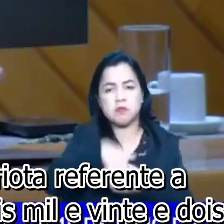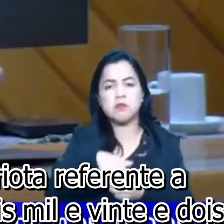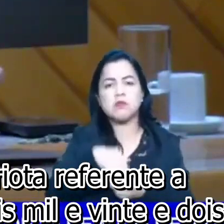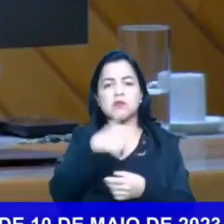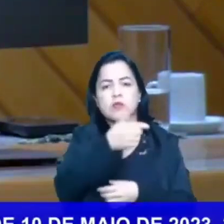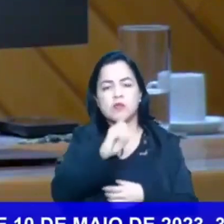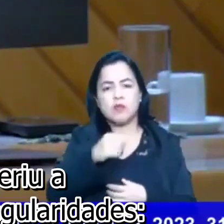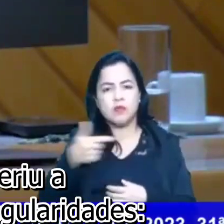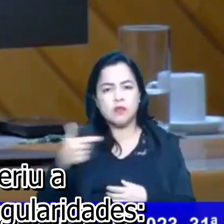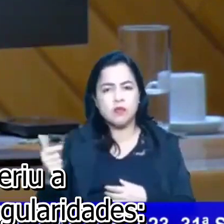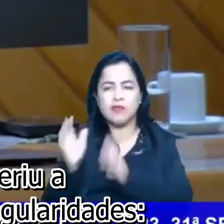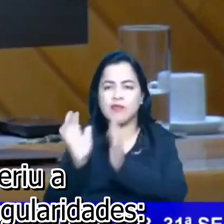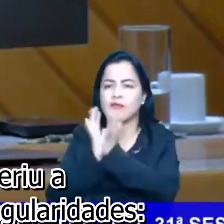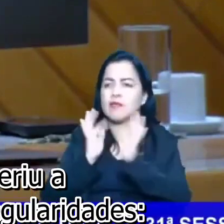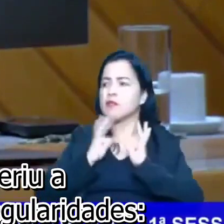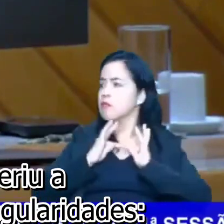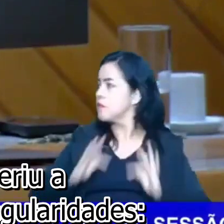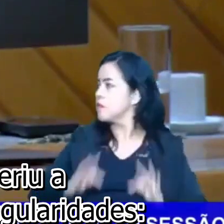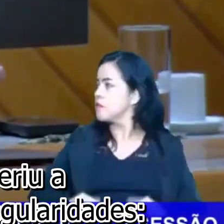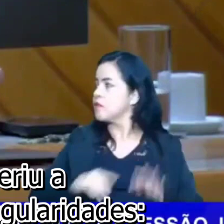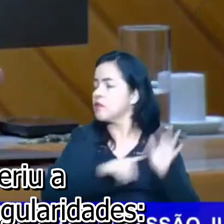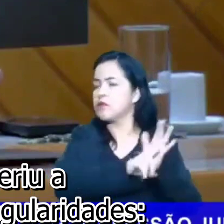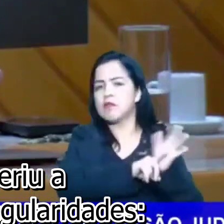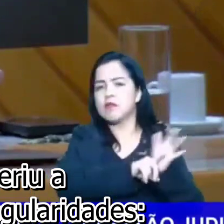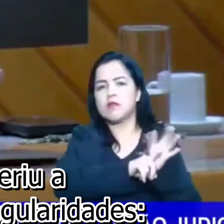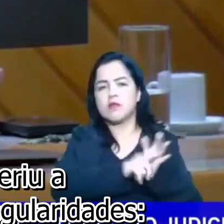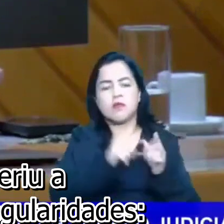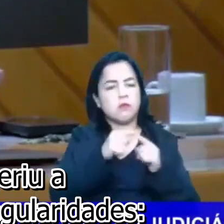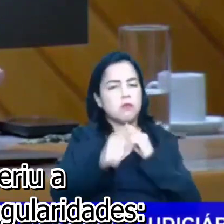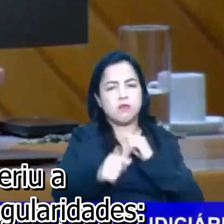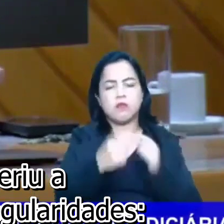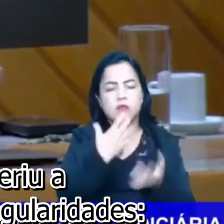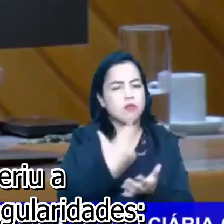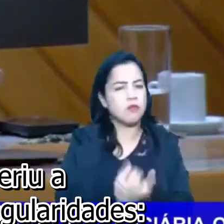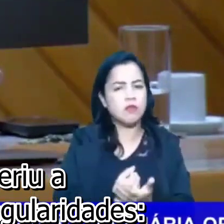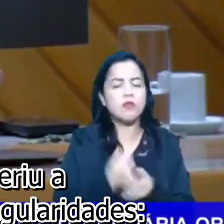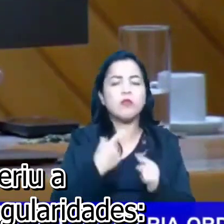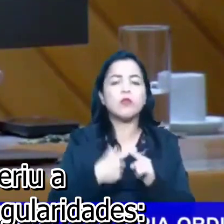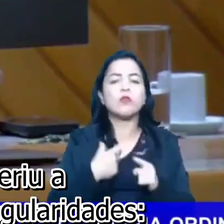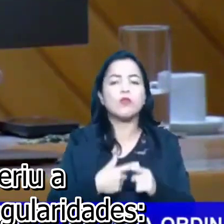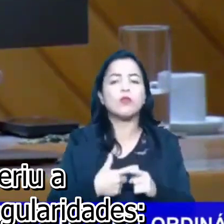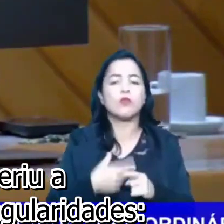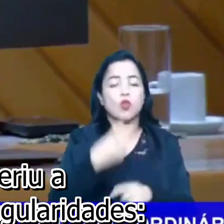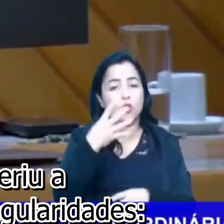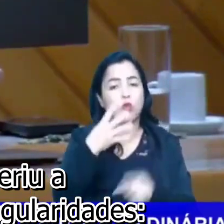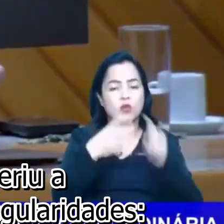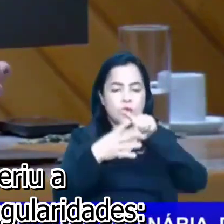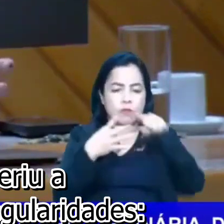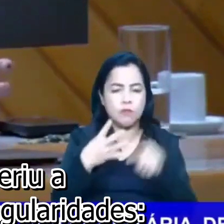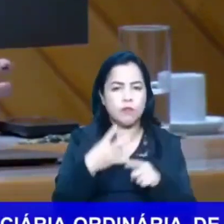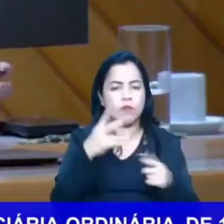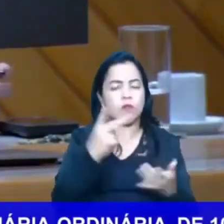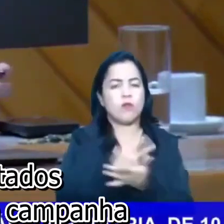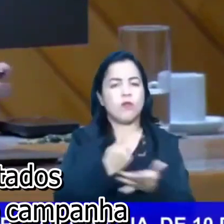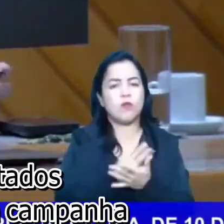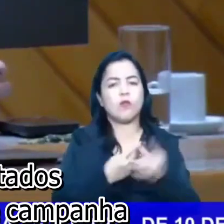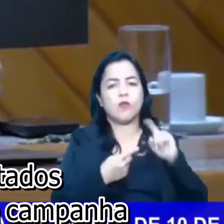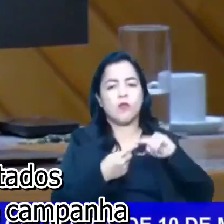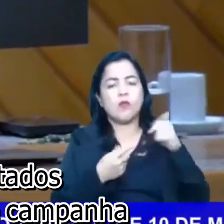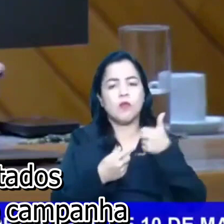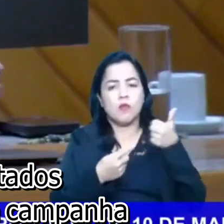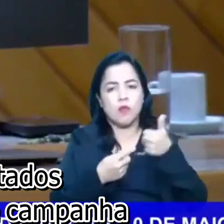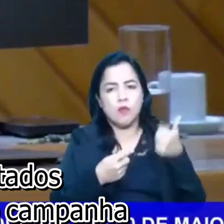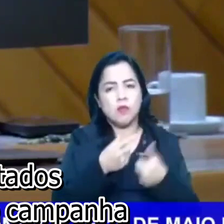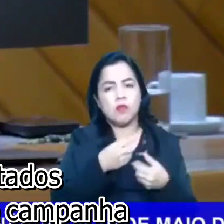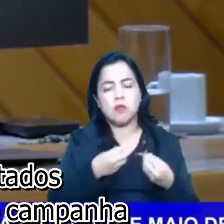O NACEP, em parecer conclusivo, sugeriu a desaprovação das contas em razão de 4 irregularidades. A primeira delas é que não